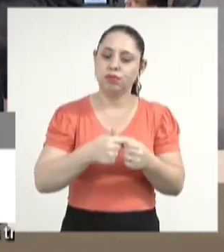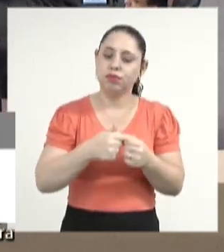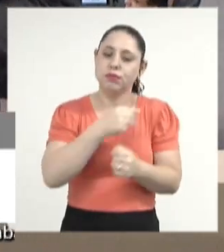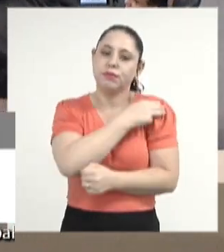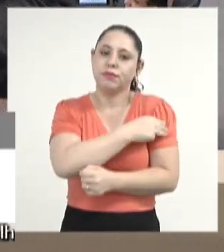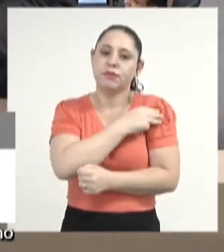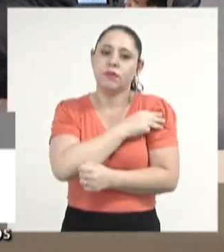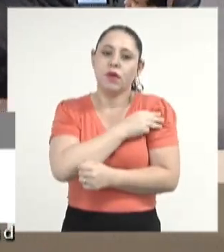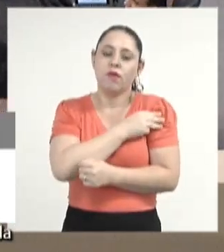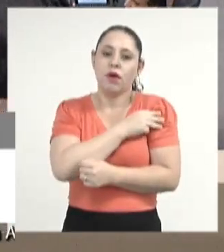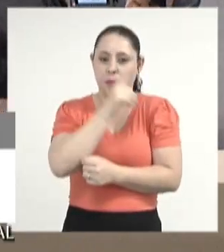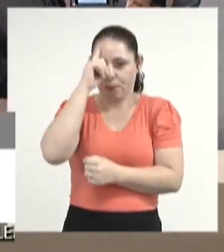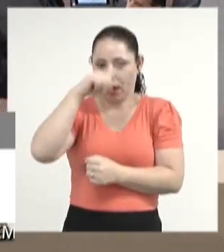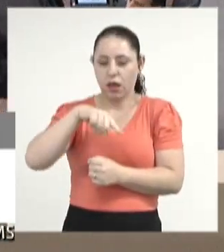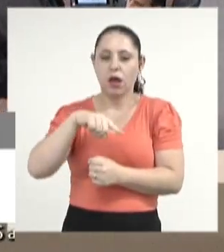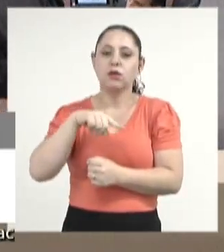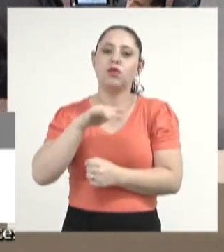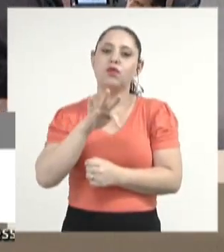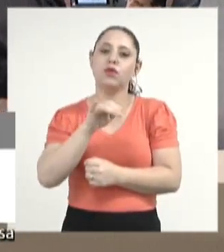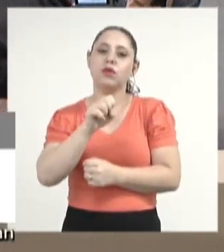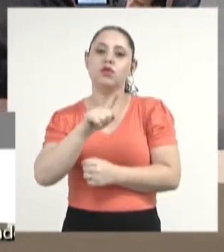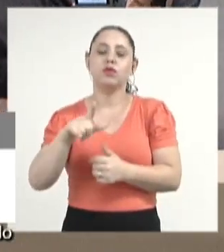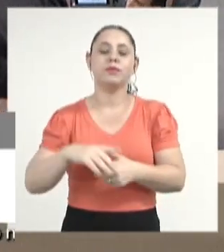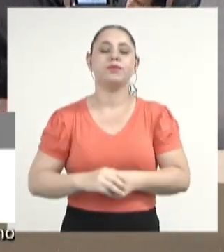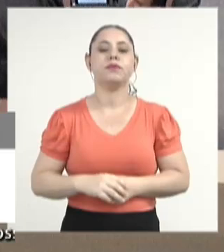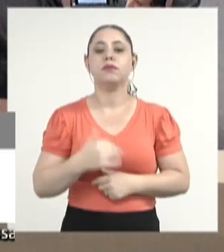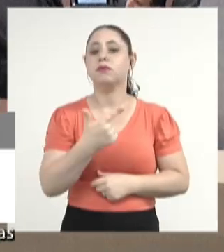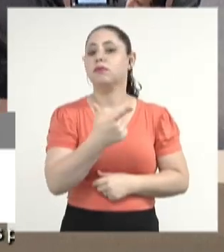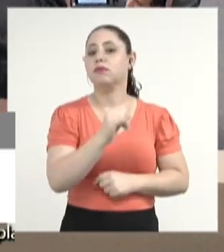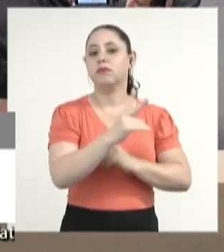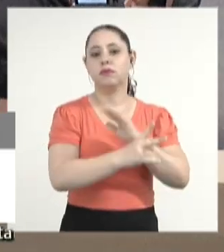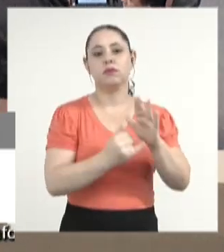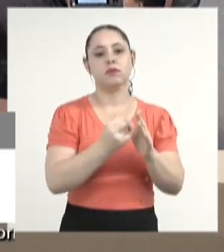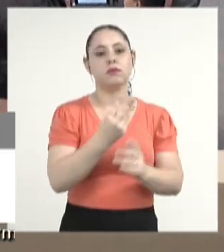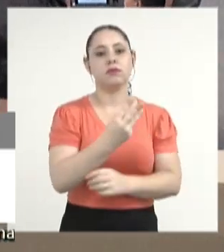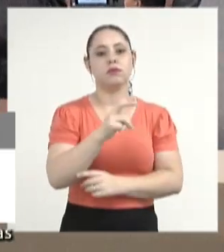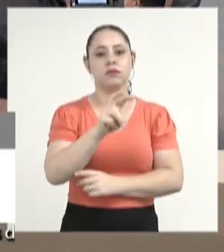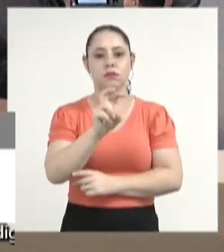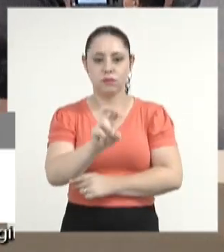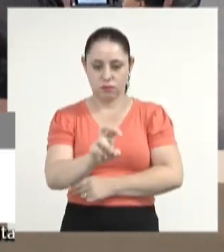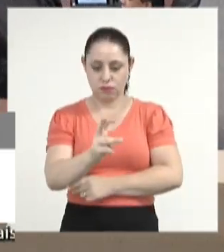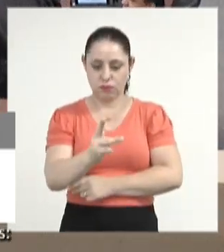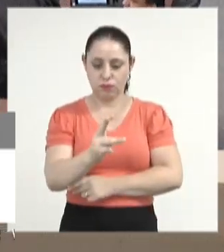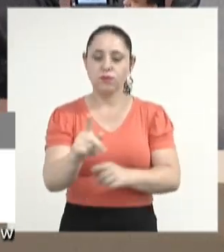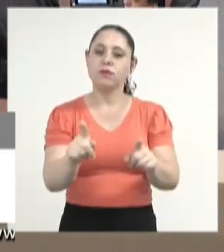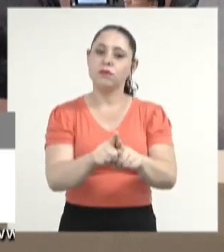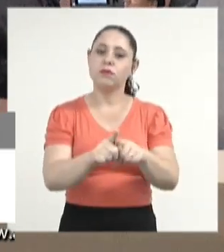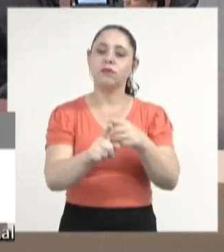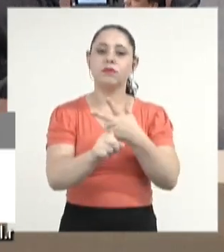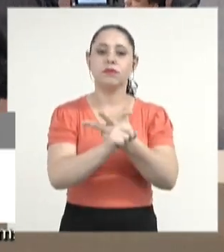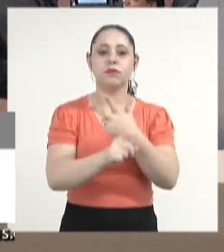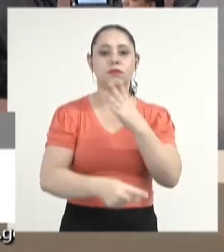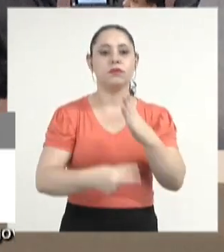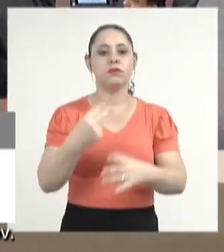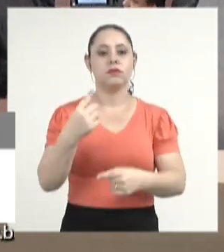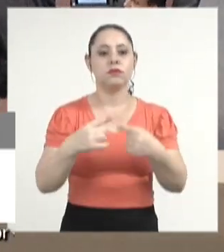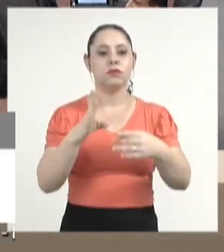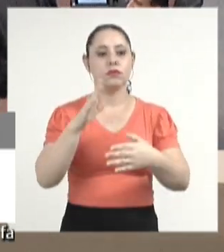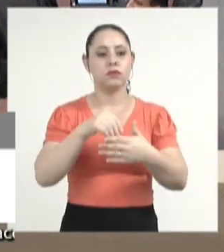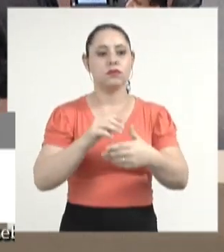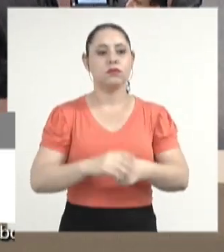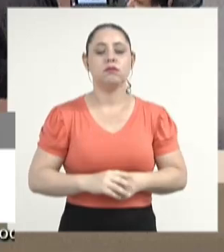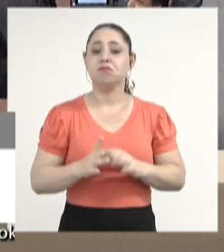enviado para o Fundersul. O 20º item é o projeto de lei 353 do Executivo também, em segunda votação, que